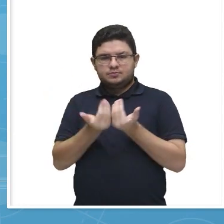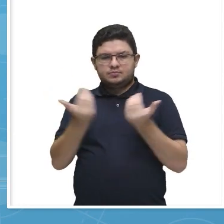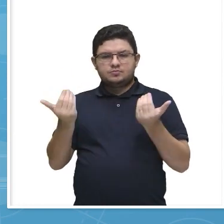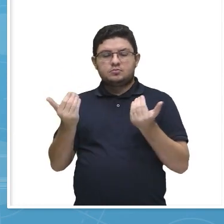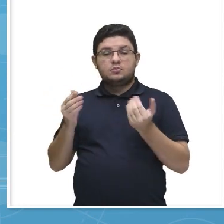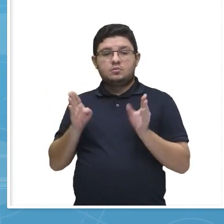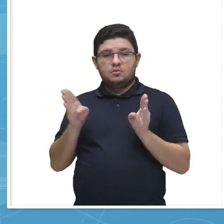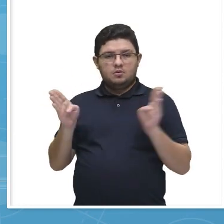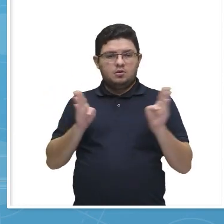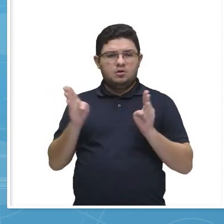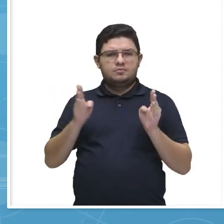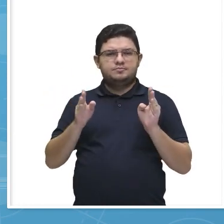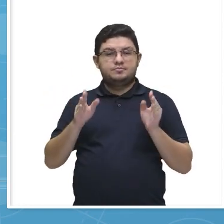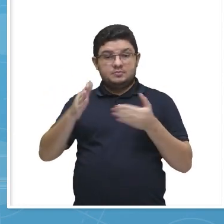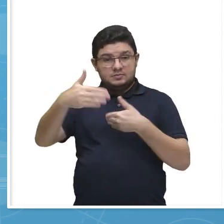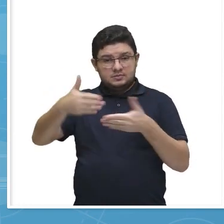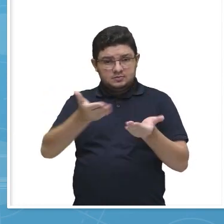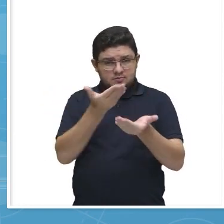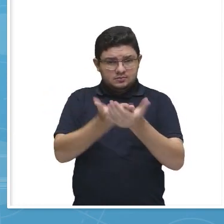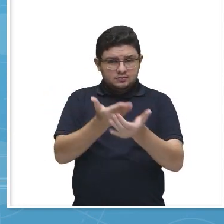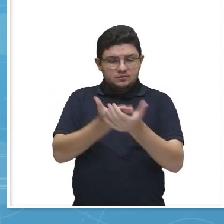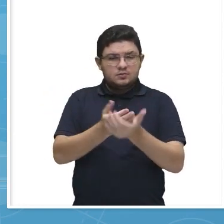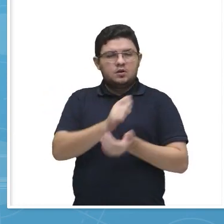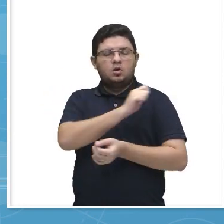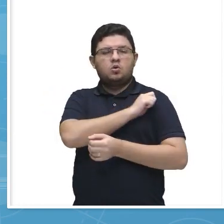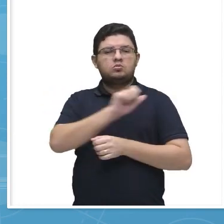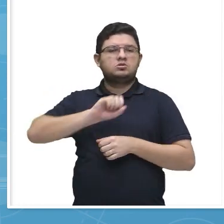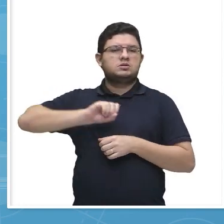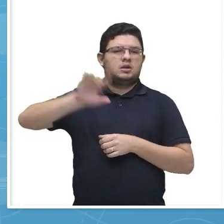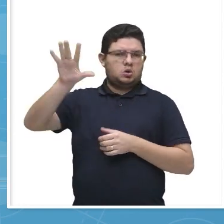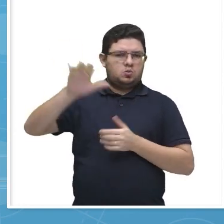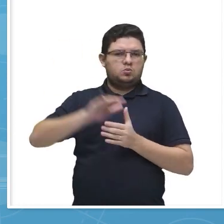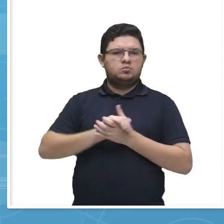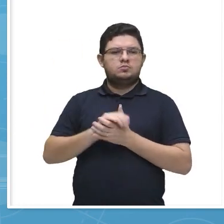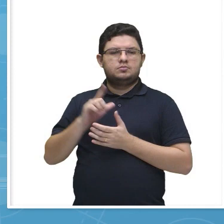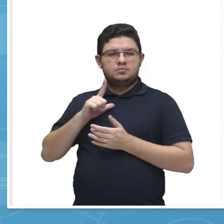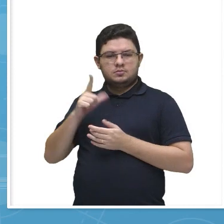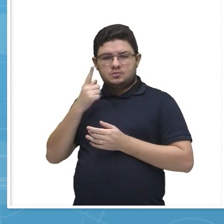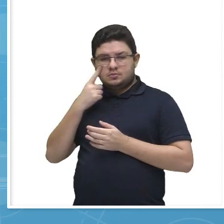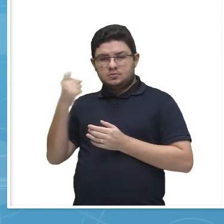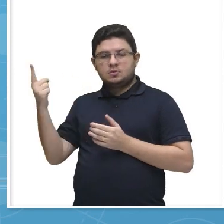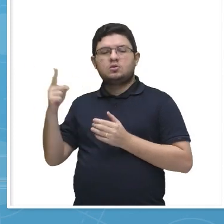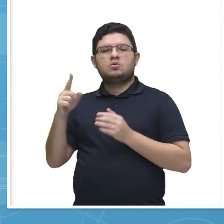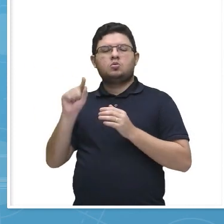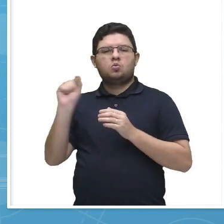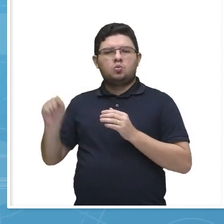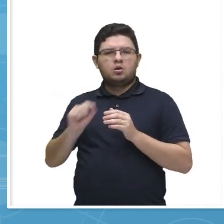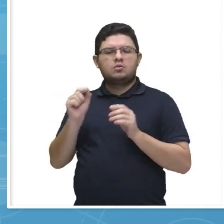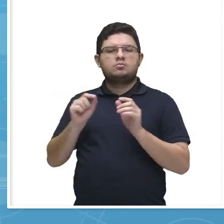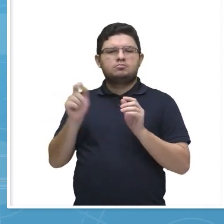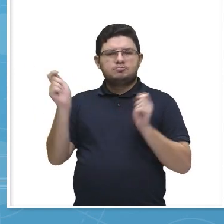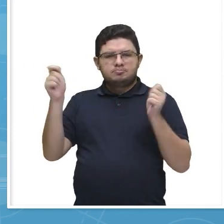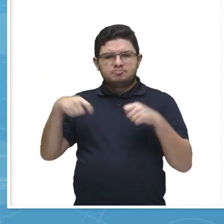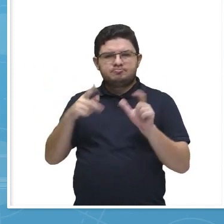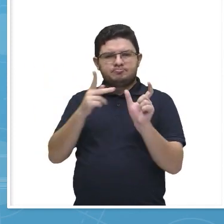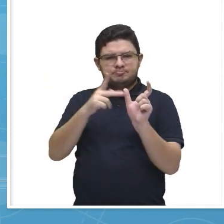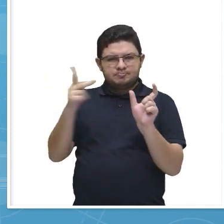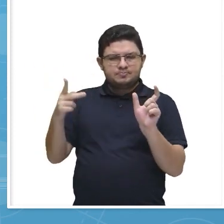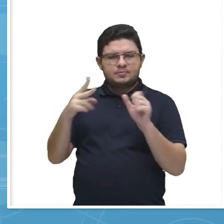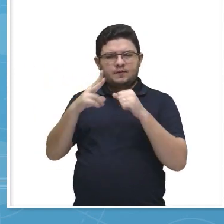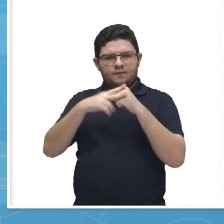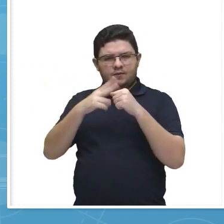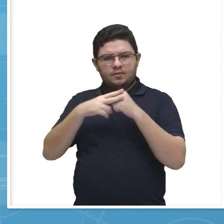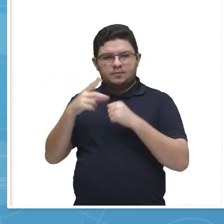informação. Eu teria até um predicado, olha só, verbal aqui, certo? Eles